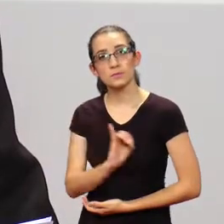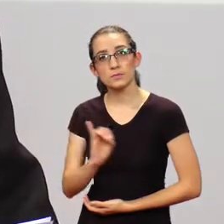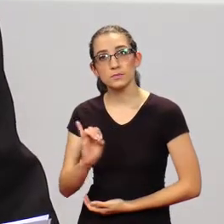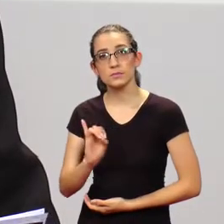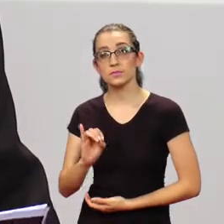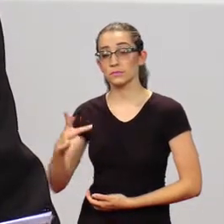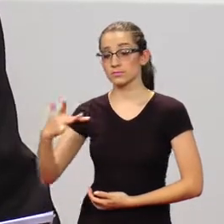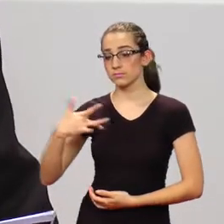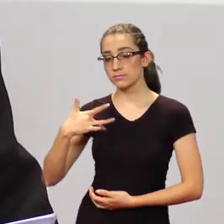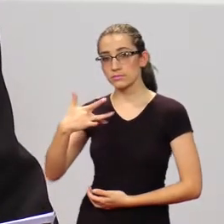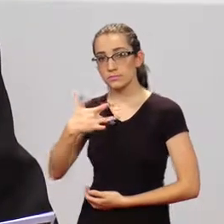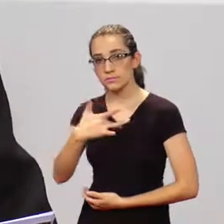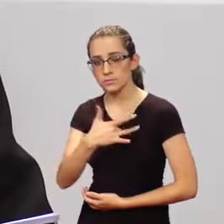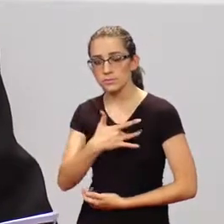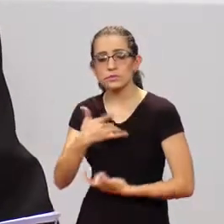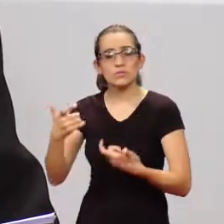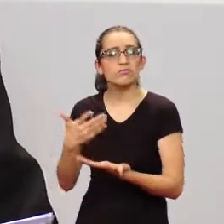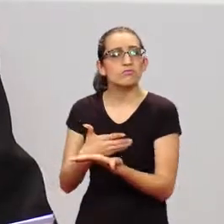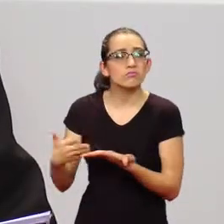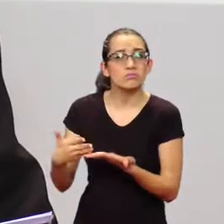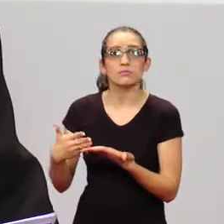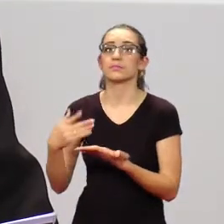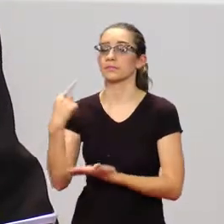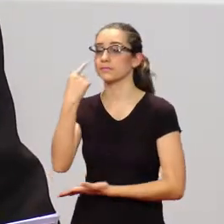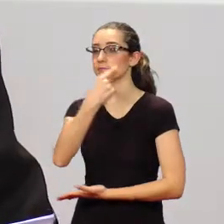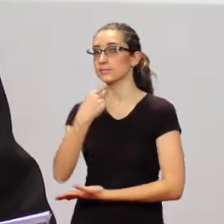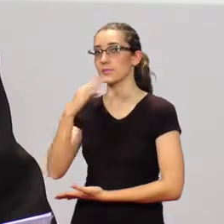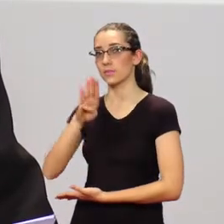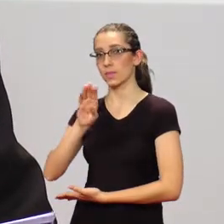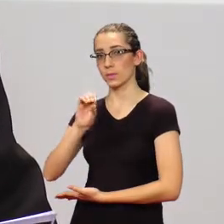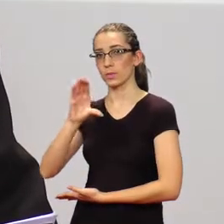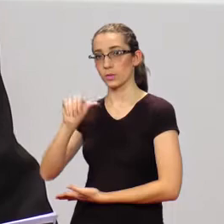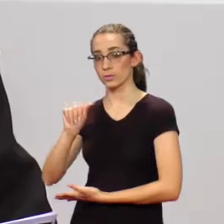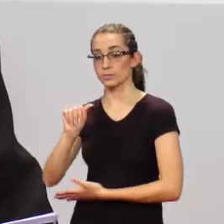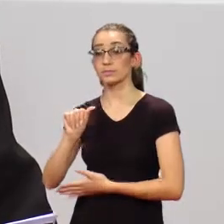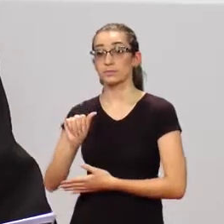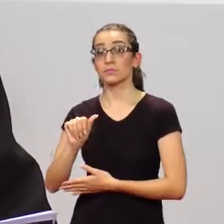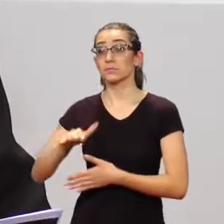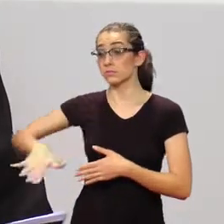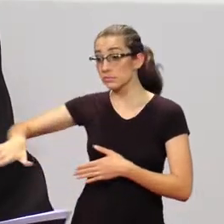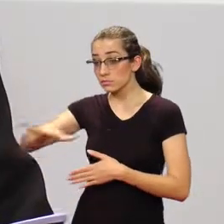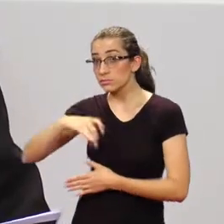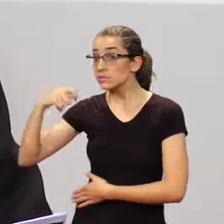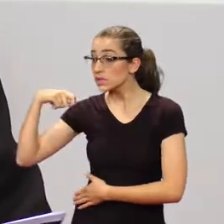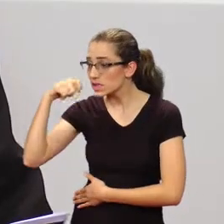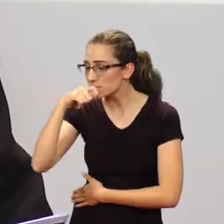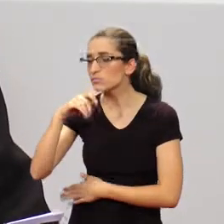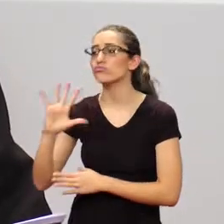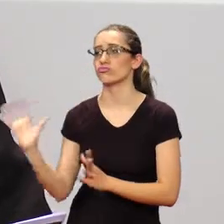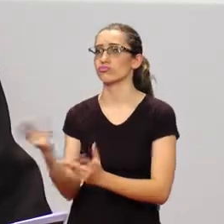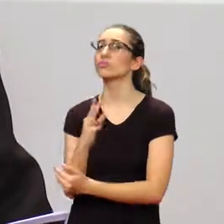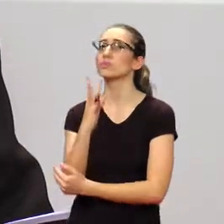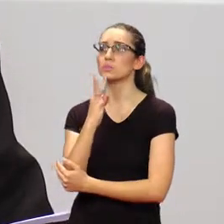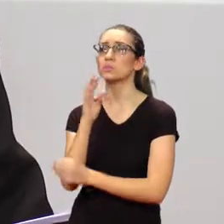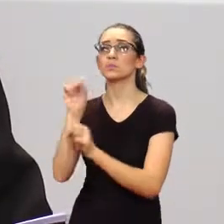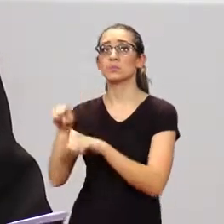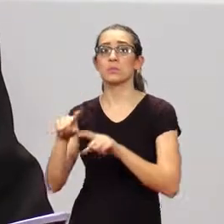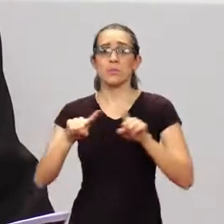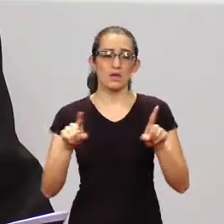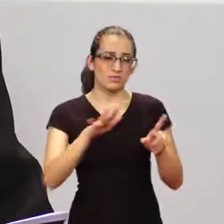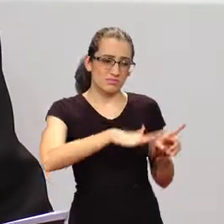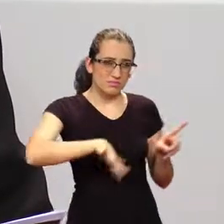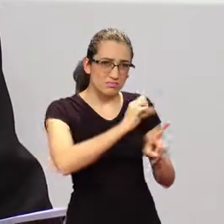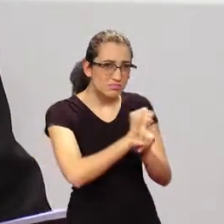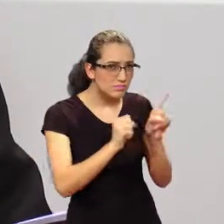Olá! A saúde começa pela boca. Esta afirmação, bastante conhecida no universo da odontologia, não é